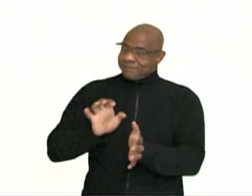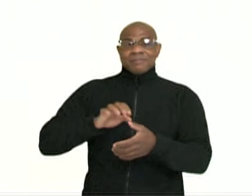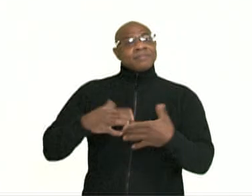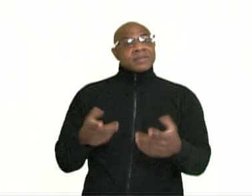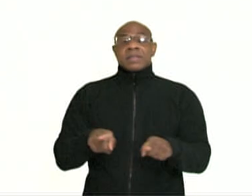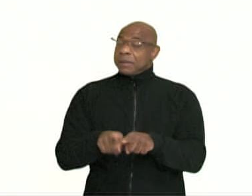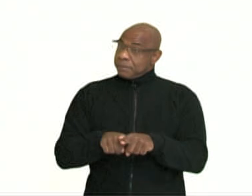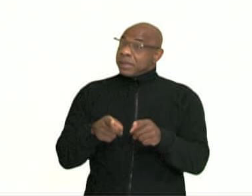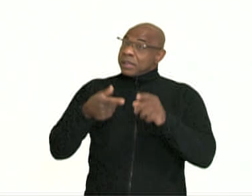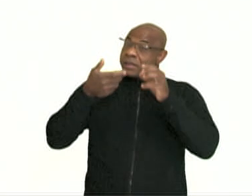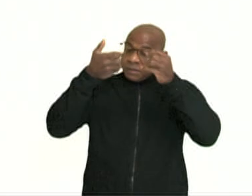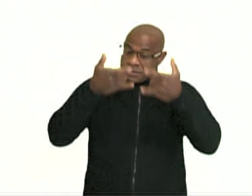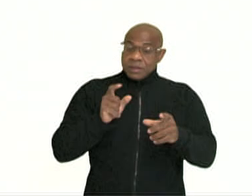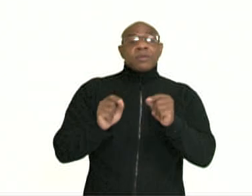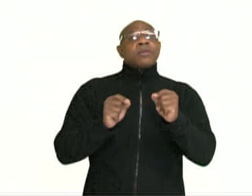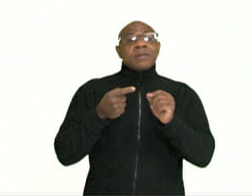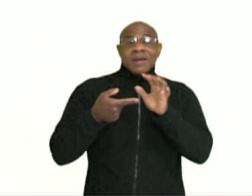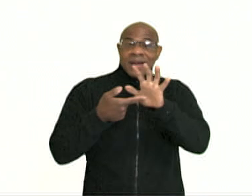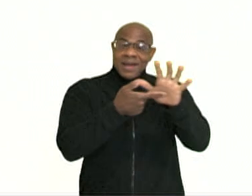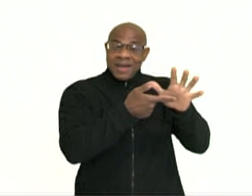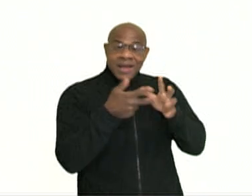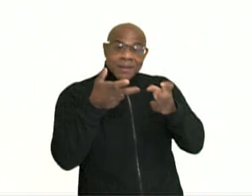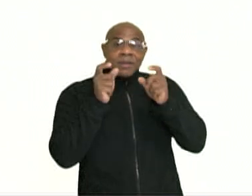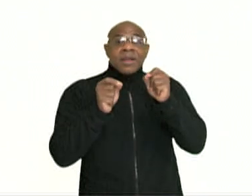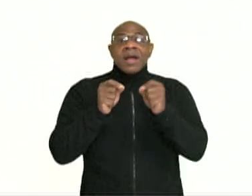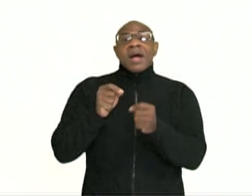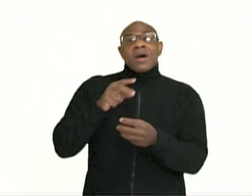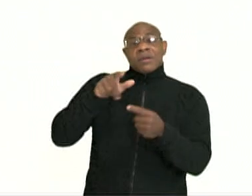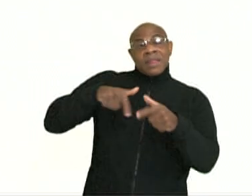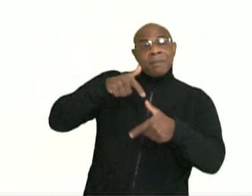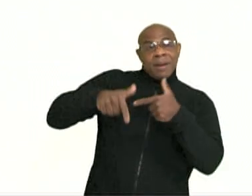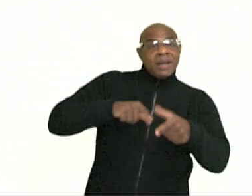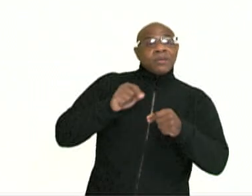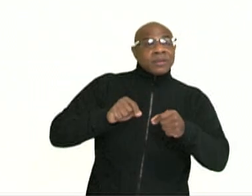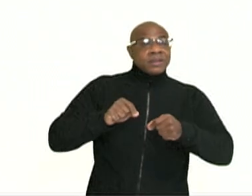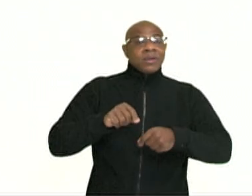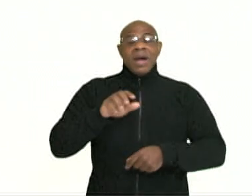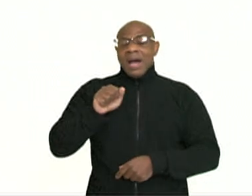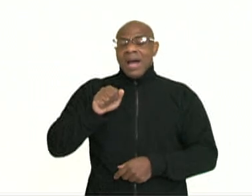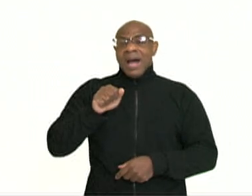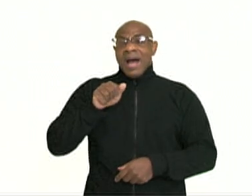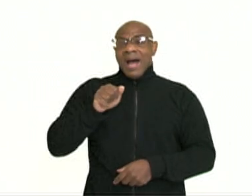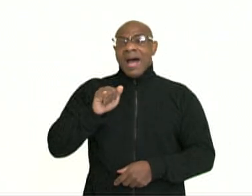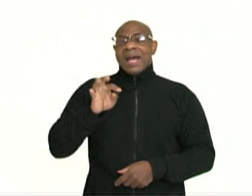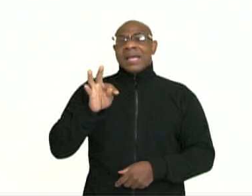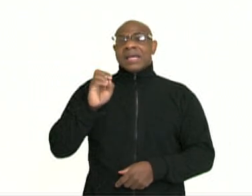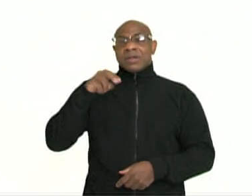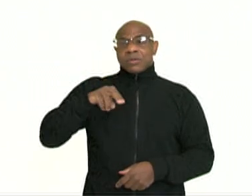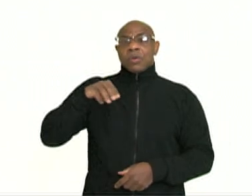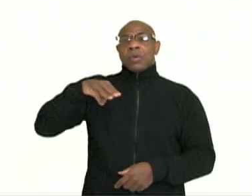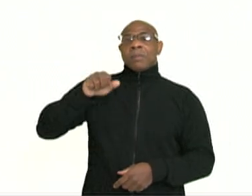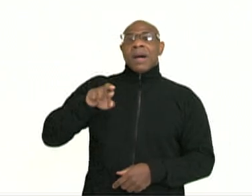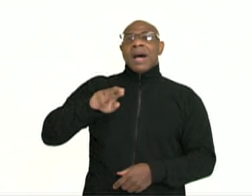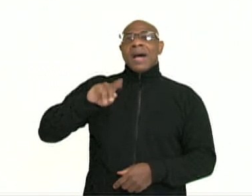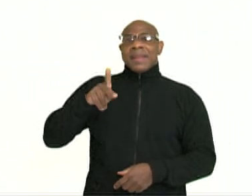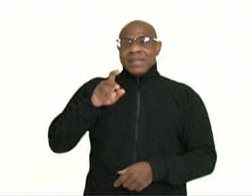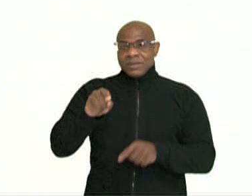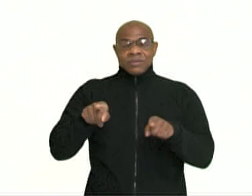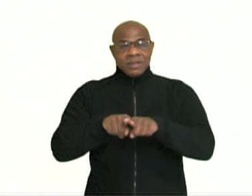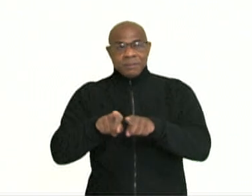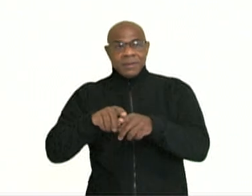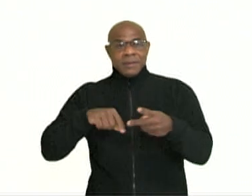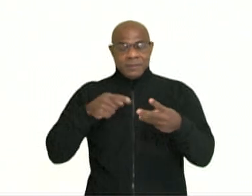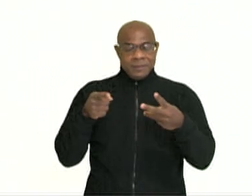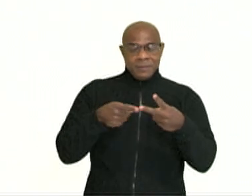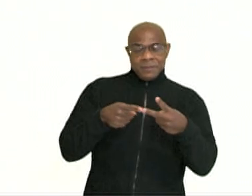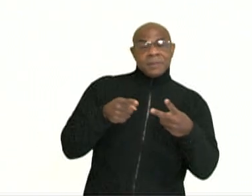uma obra do artista Marinho, né, a xilogravura dele, representando ali a serpente adormecida, né, a lenda da serpente adormecida.